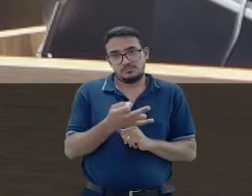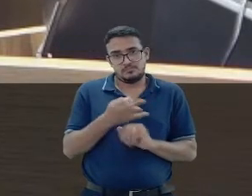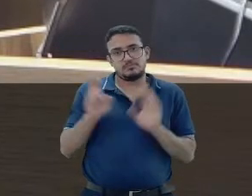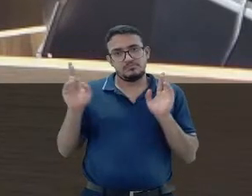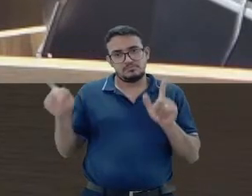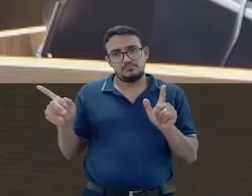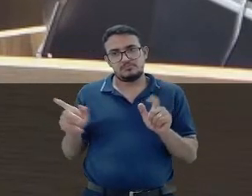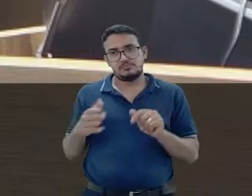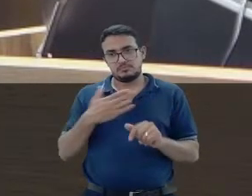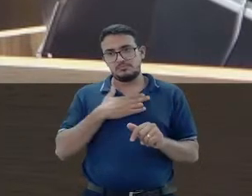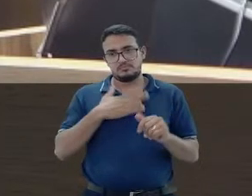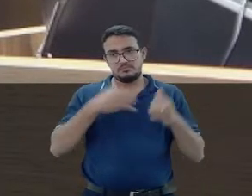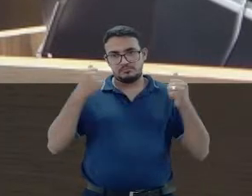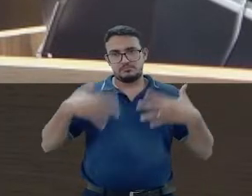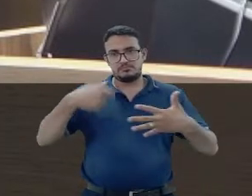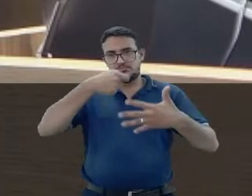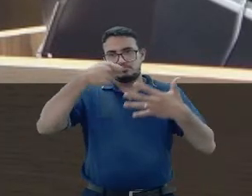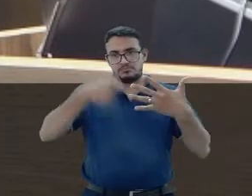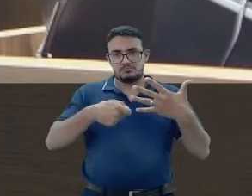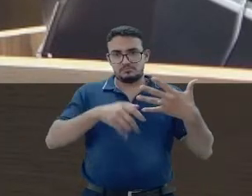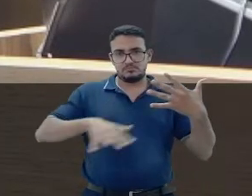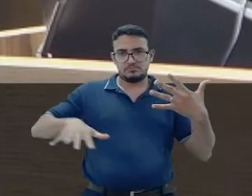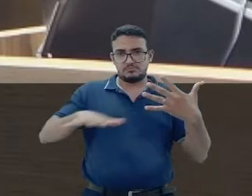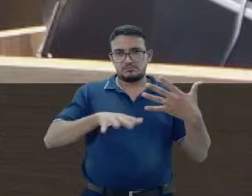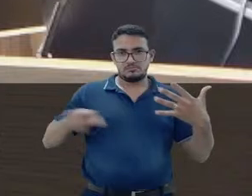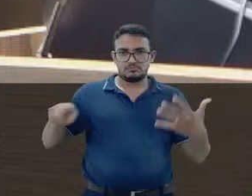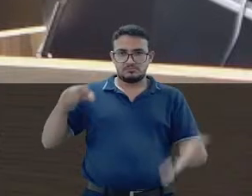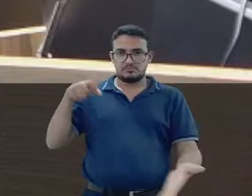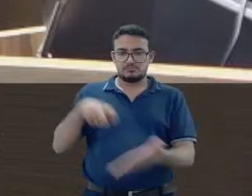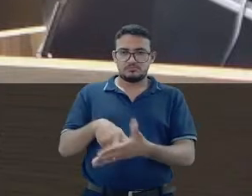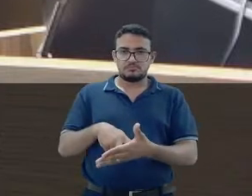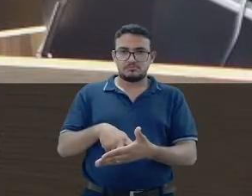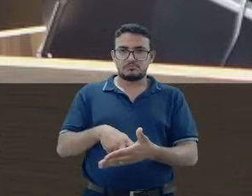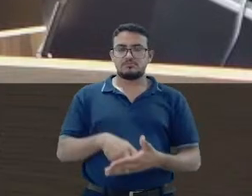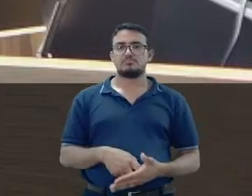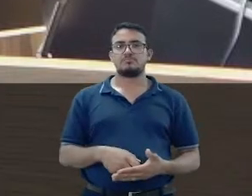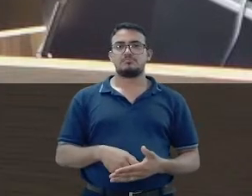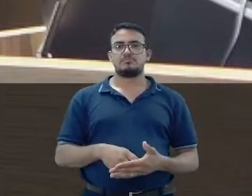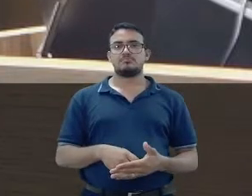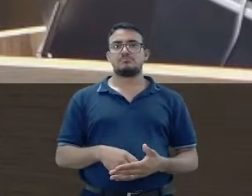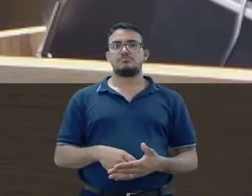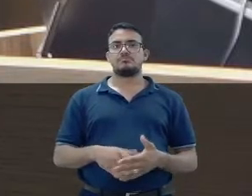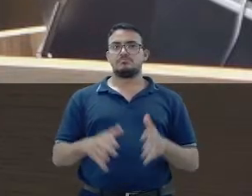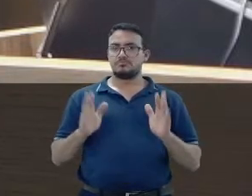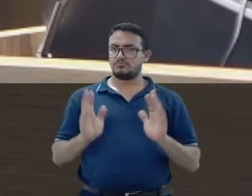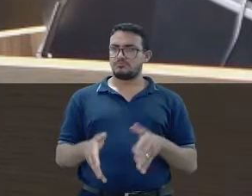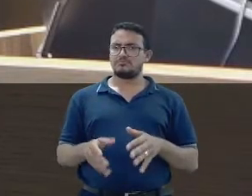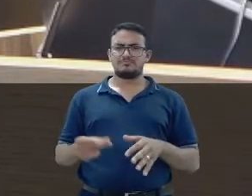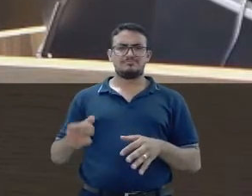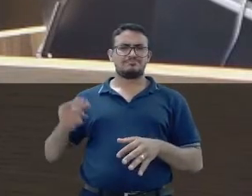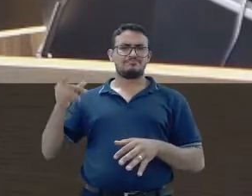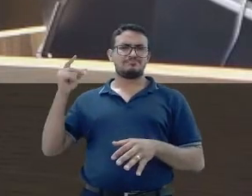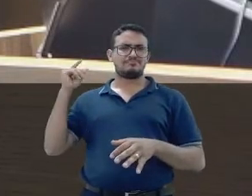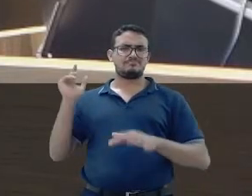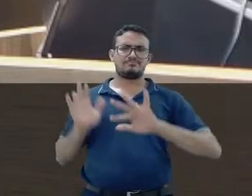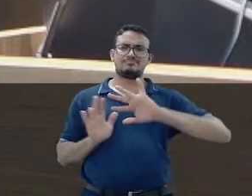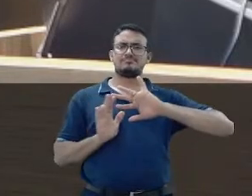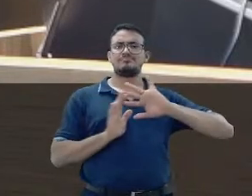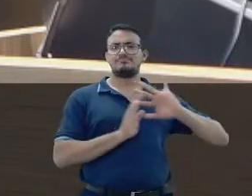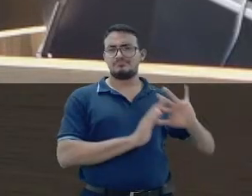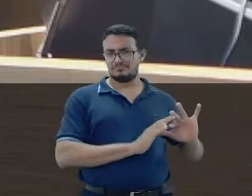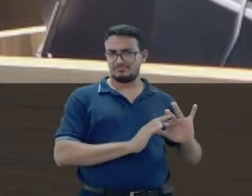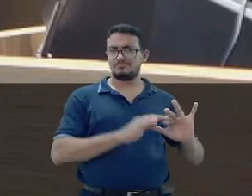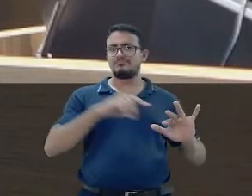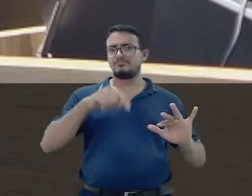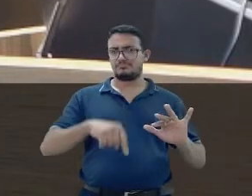Eu pontuo que a jurisprudência transcrita na sentença está há muito tempo superada no âmbito desse egresso tribunal